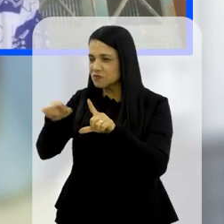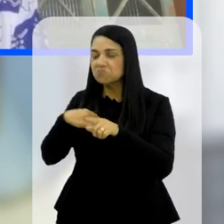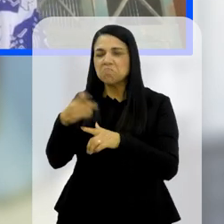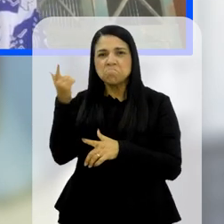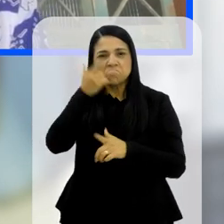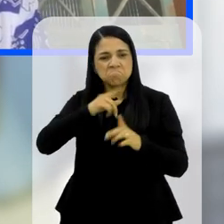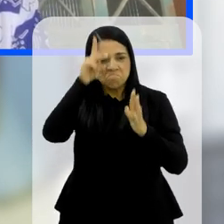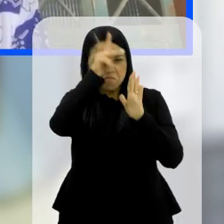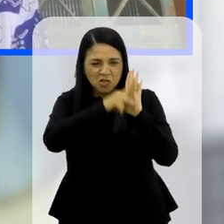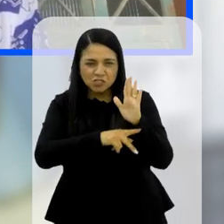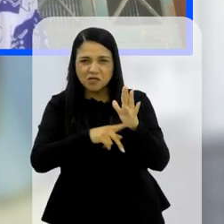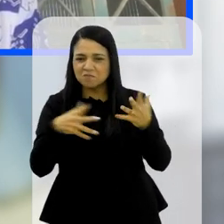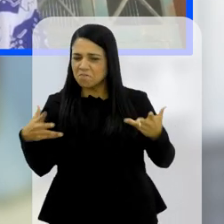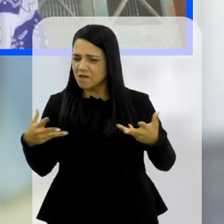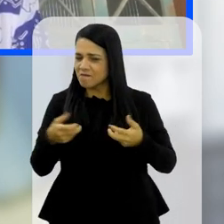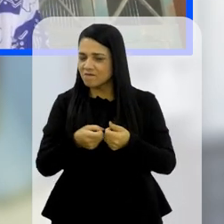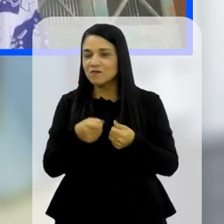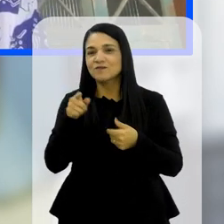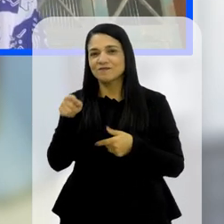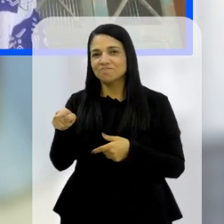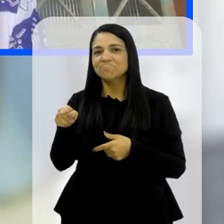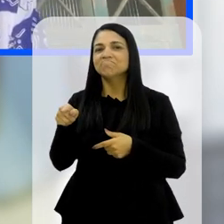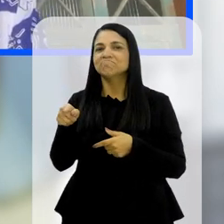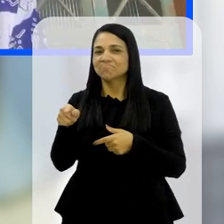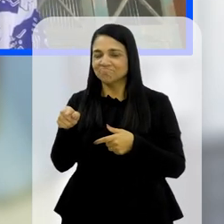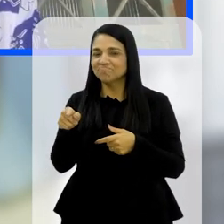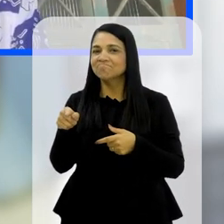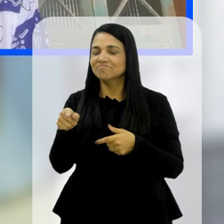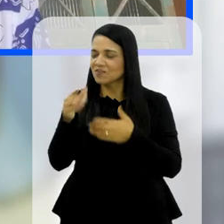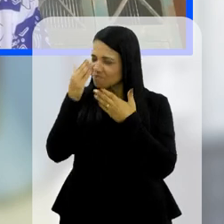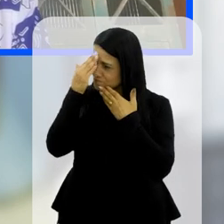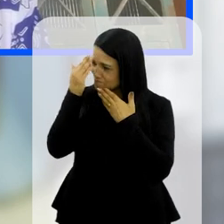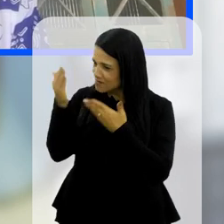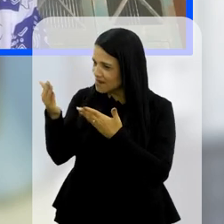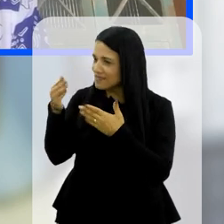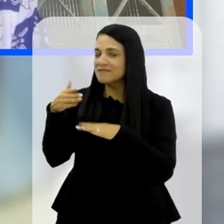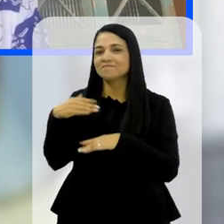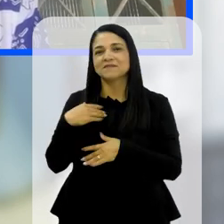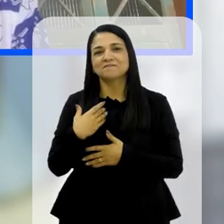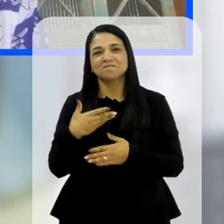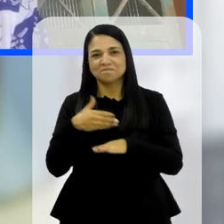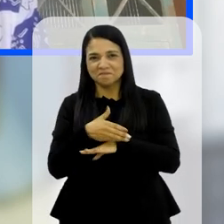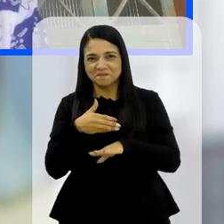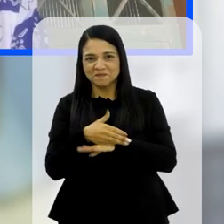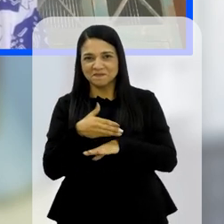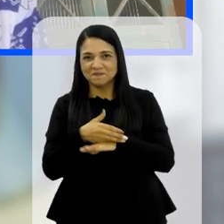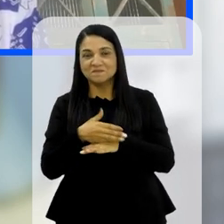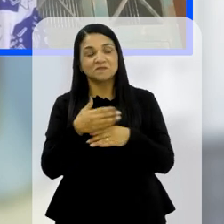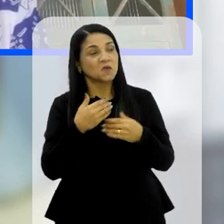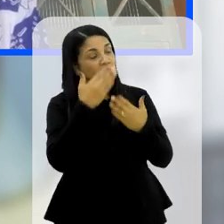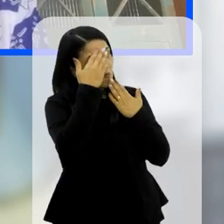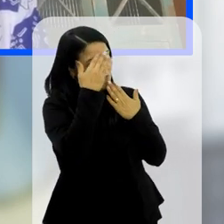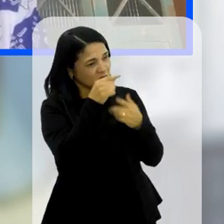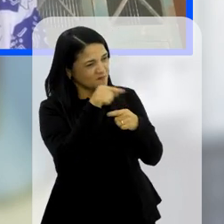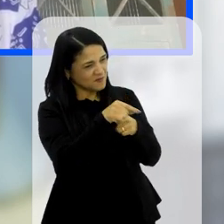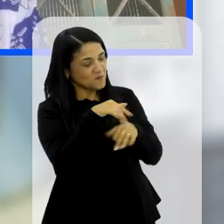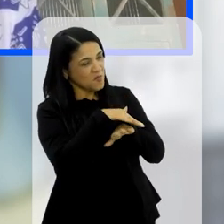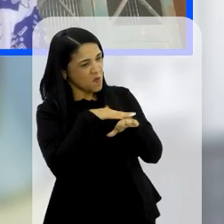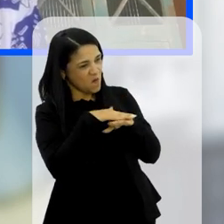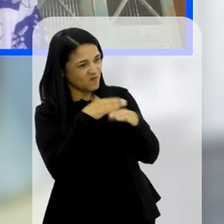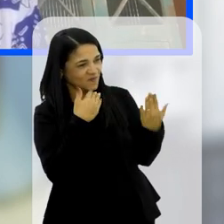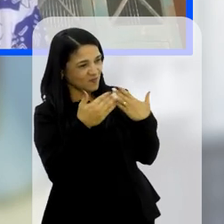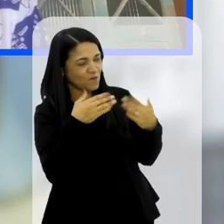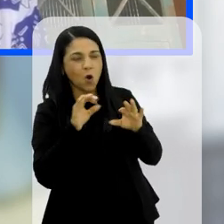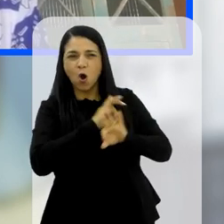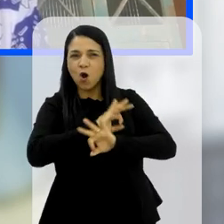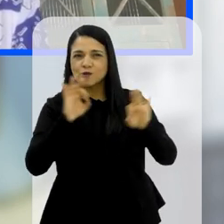mãos também, né? Que consiga aí grandes projetos, que façam parte de grandes projetos. Muito obrigada, tá? Pela sua